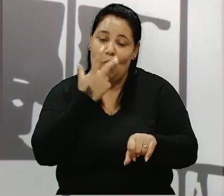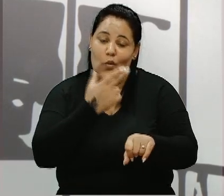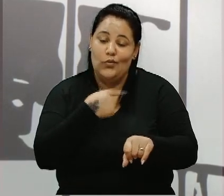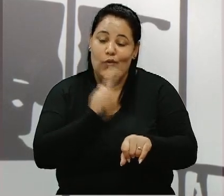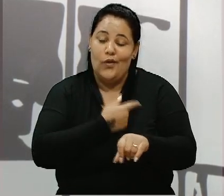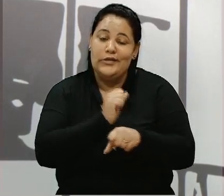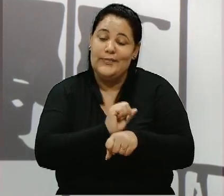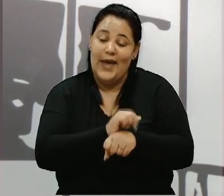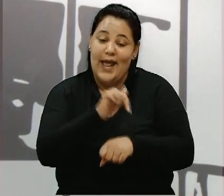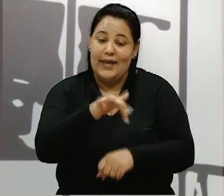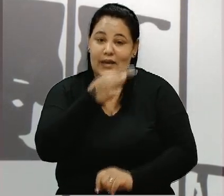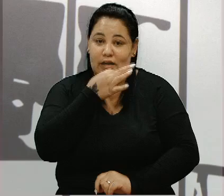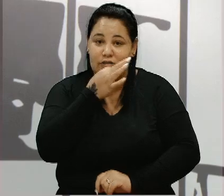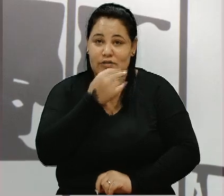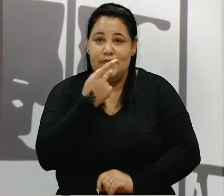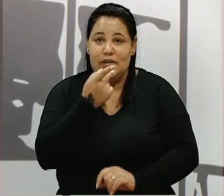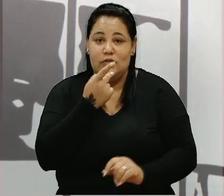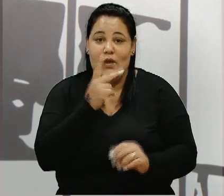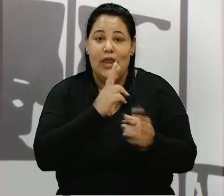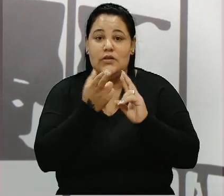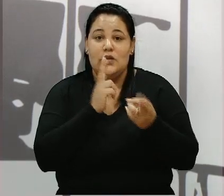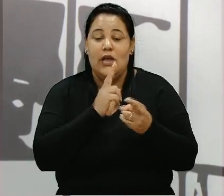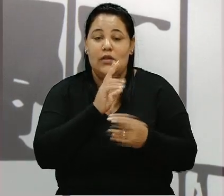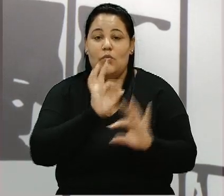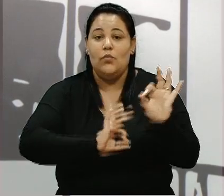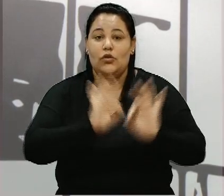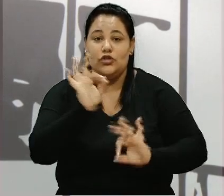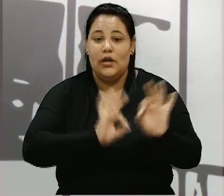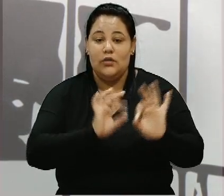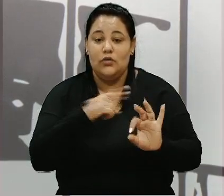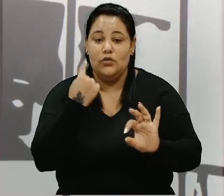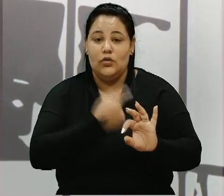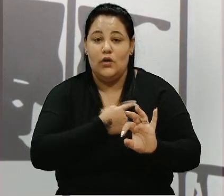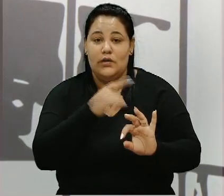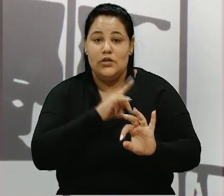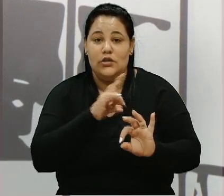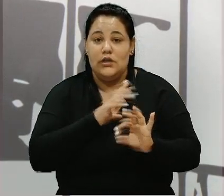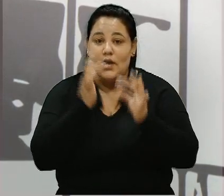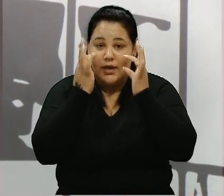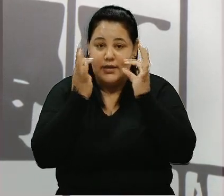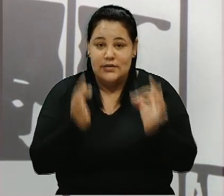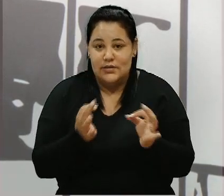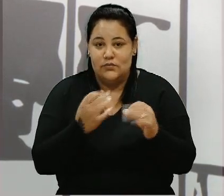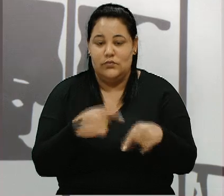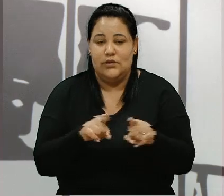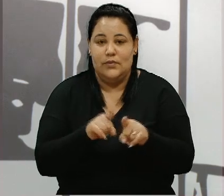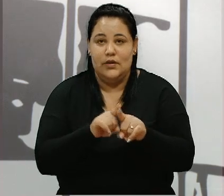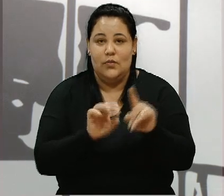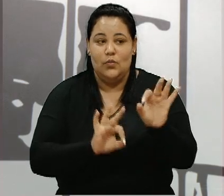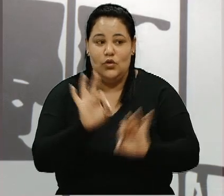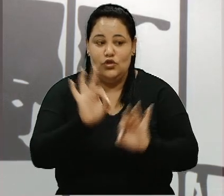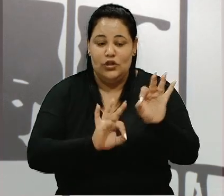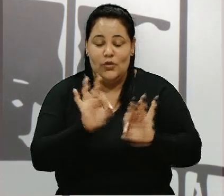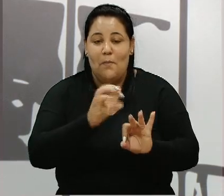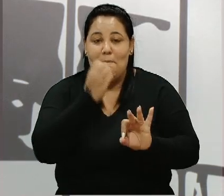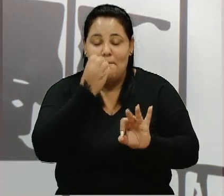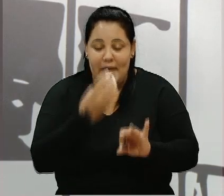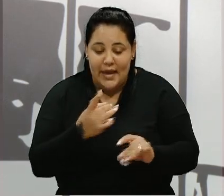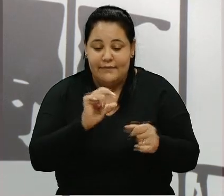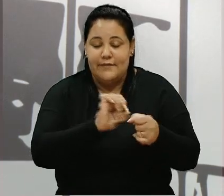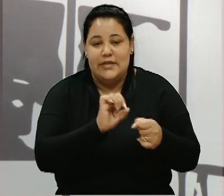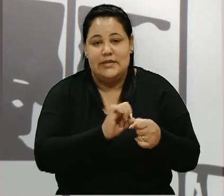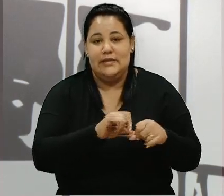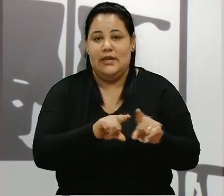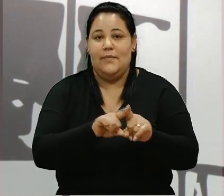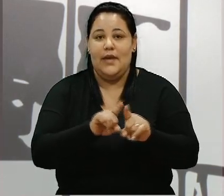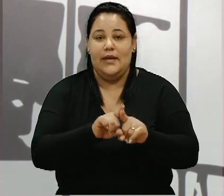que se refere, por exemplo, aos projetos, que nós tenhamos atenção para que esses projetos sejam bem executados